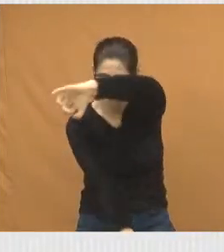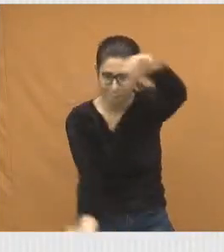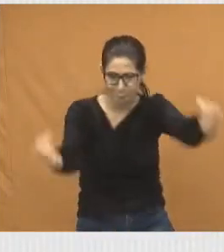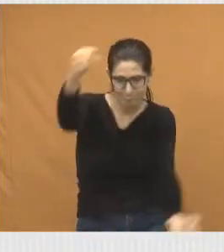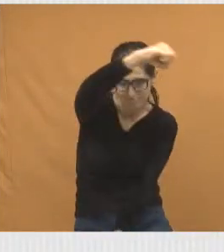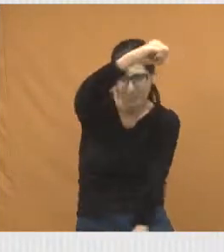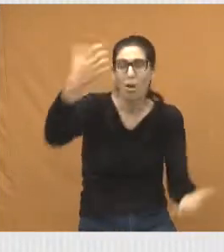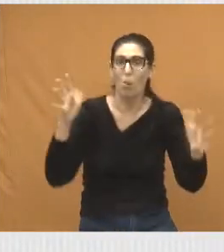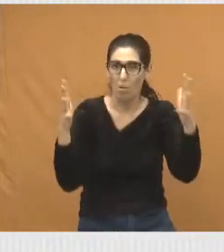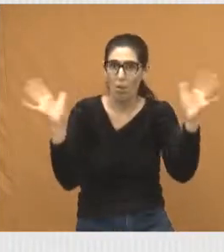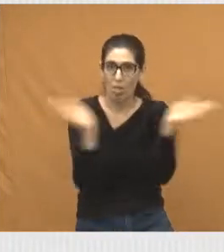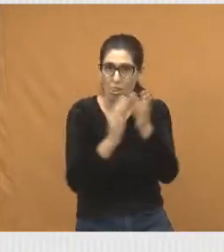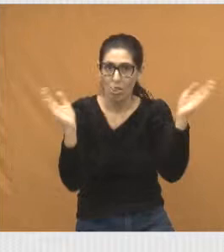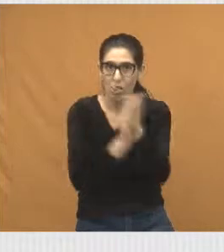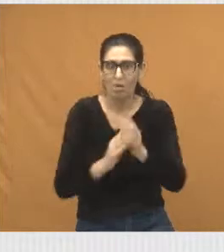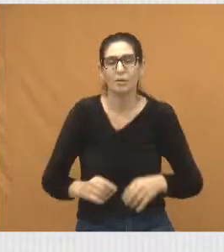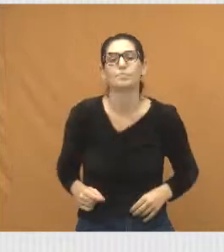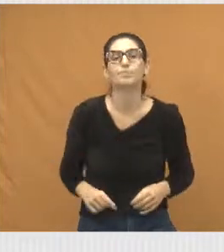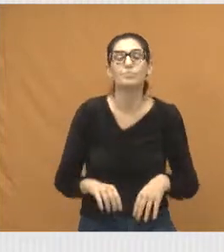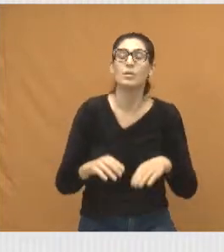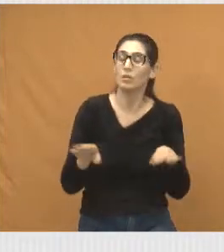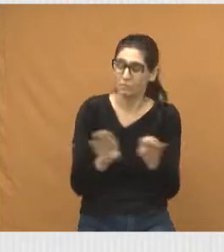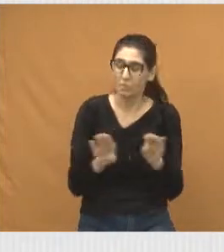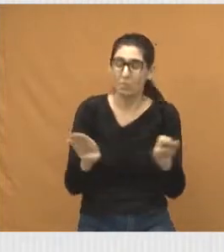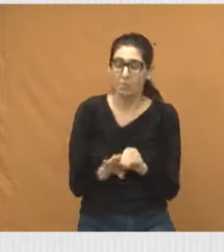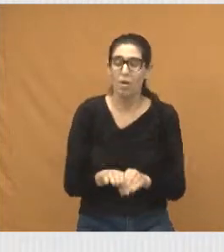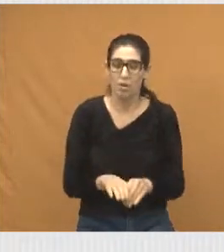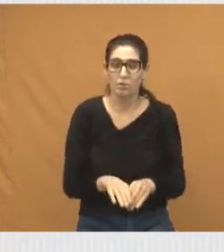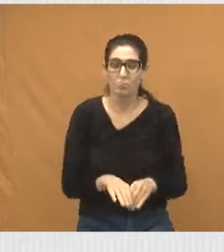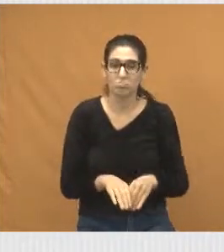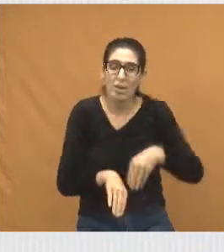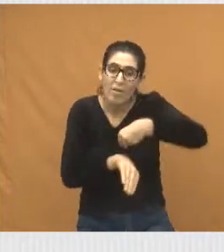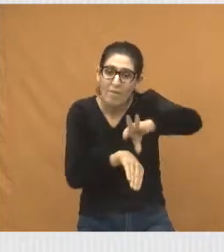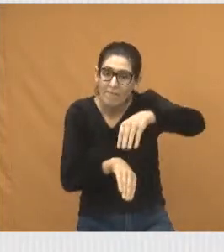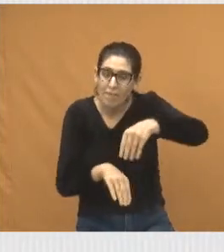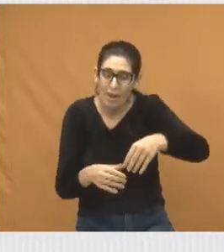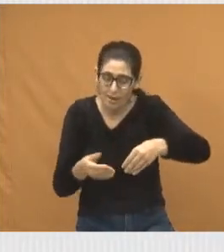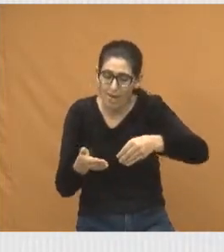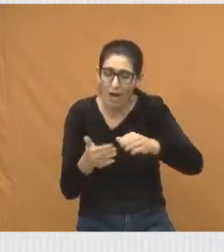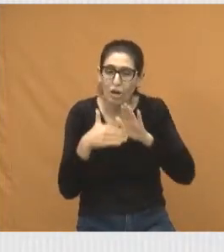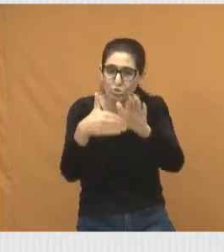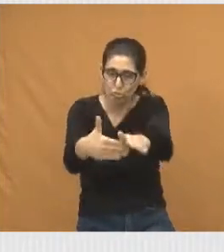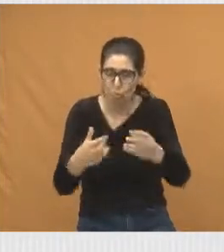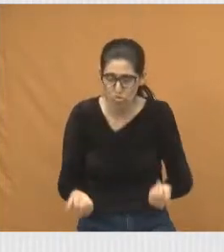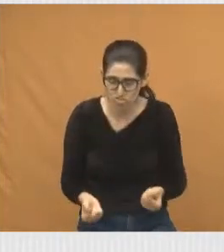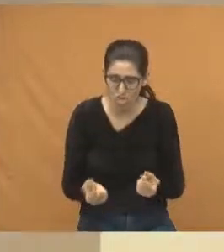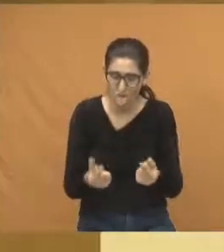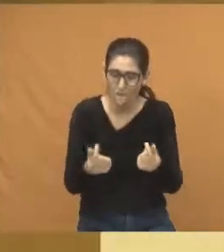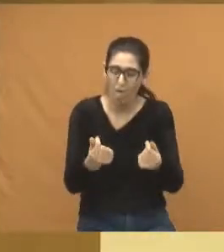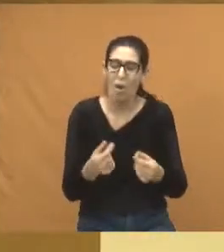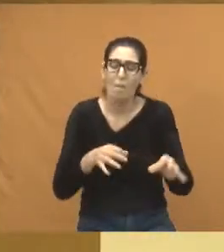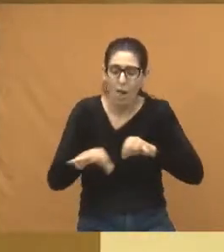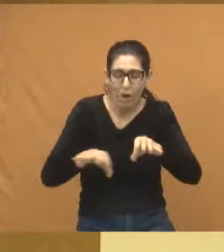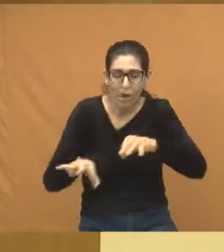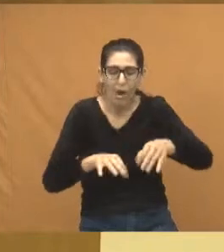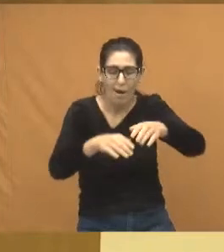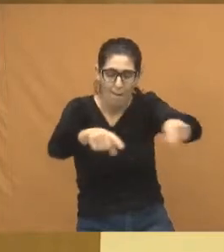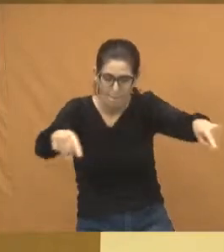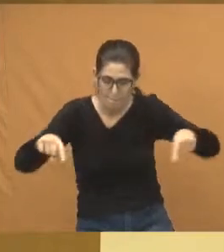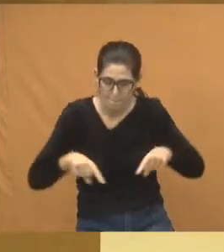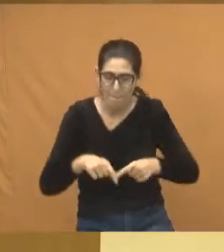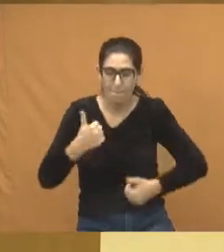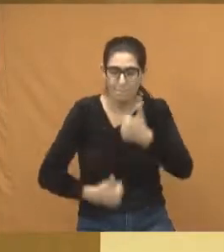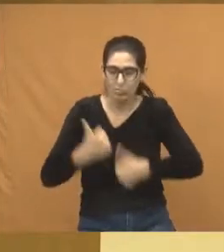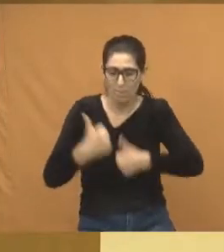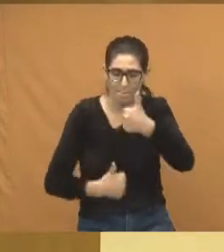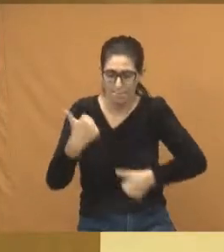que a gente indicou uma verba também lá para que melhore a estrutura daquela quadra lá, aquela quadra de areia também, que está muito feia, né? Então vai revitalizar a